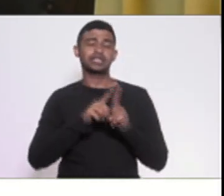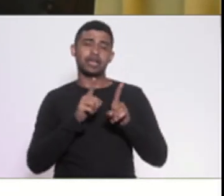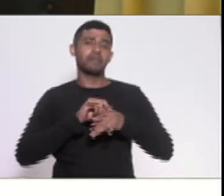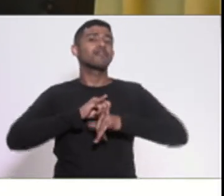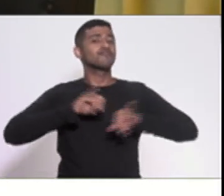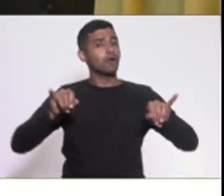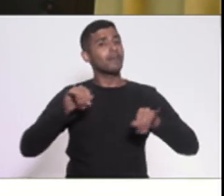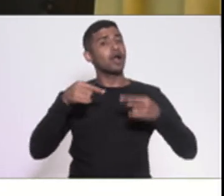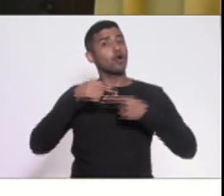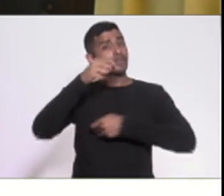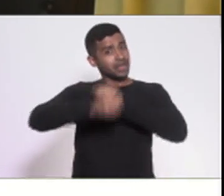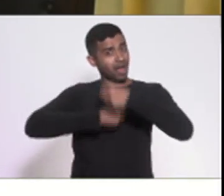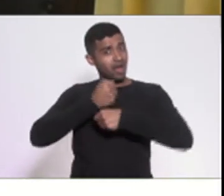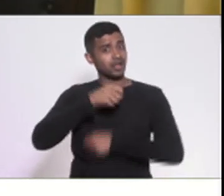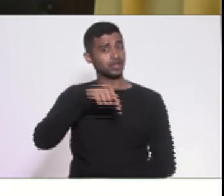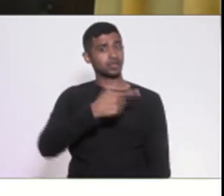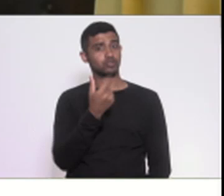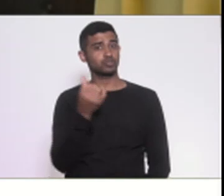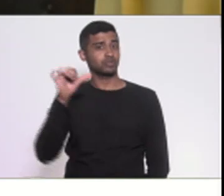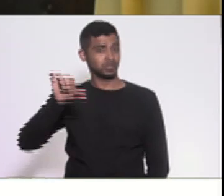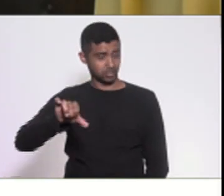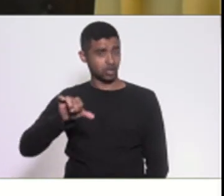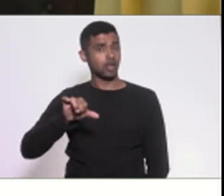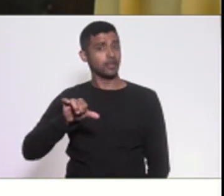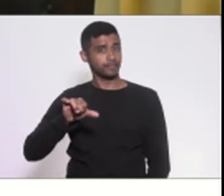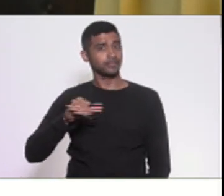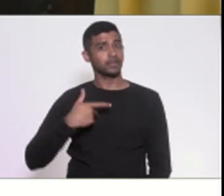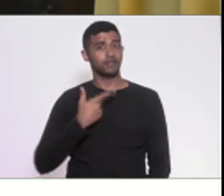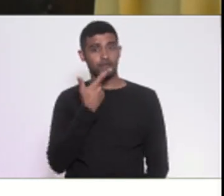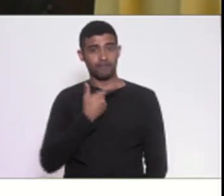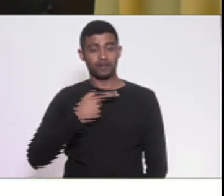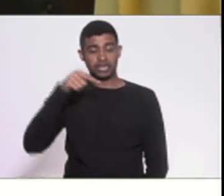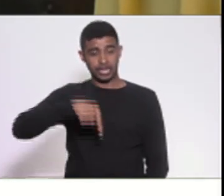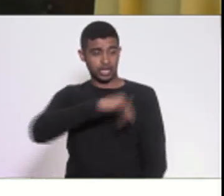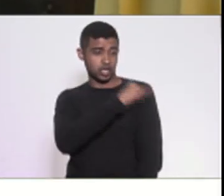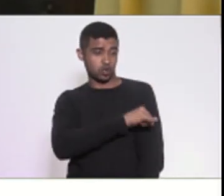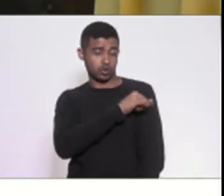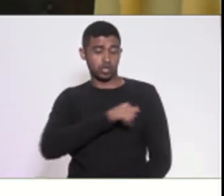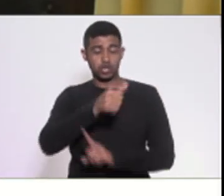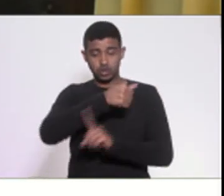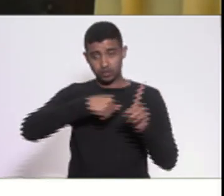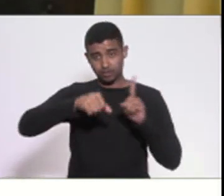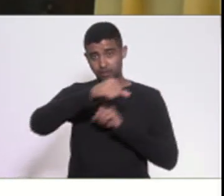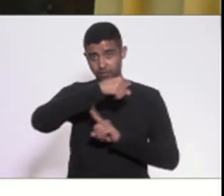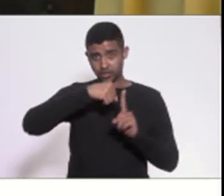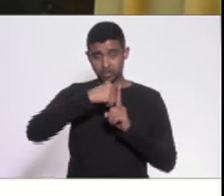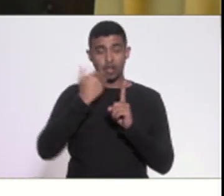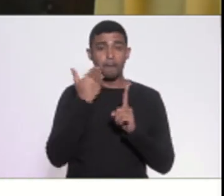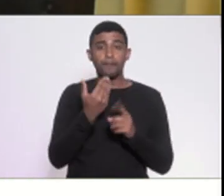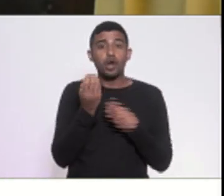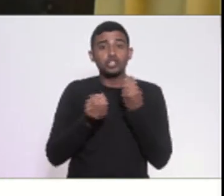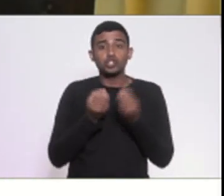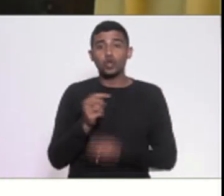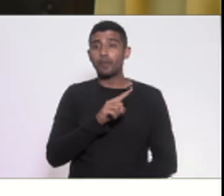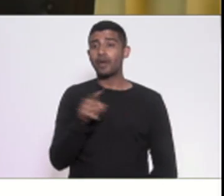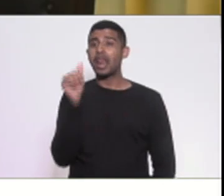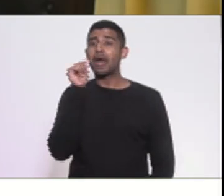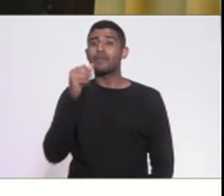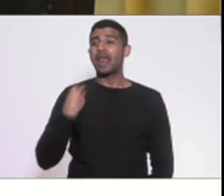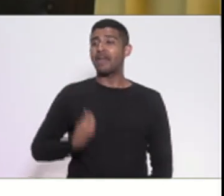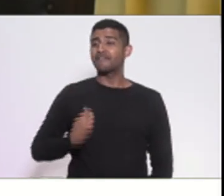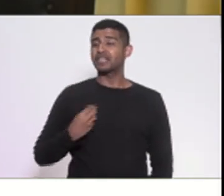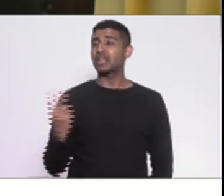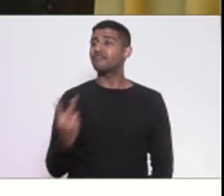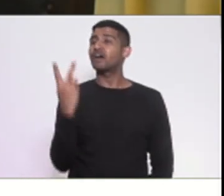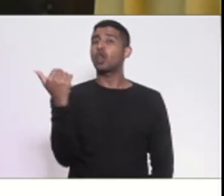casos desse ano. Esses dados sobre o feminicídio no estado do Rio de Janeiro são apenas um reflexo de como a vida das mulheres é